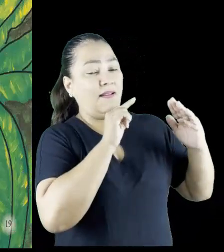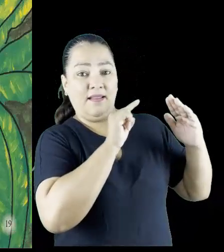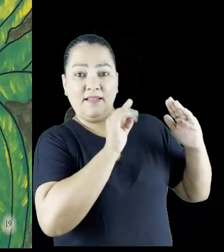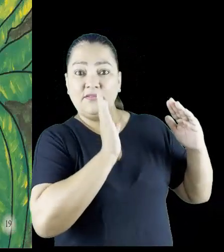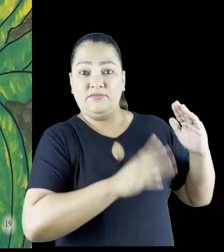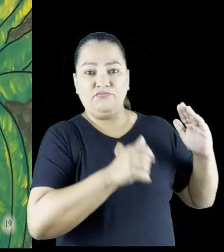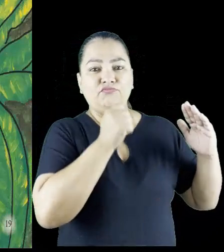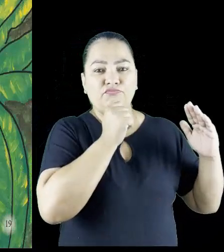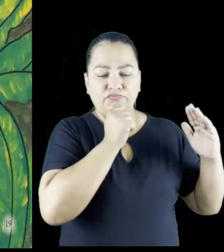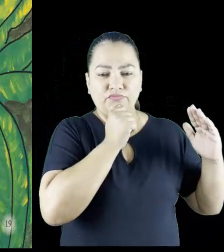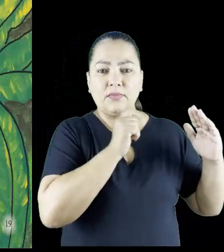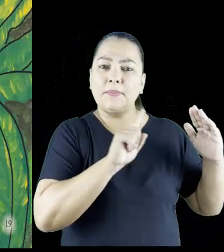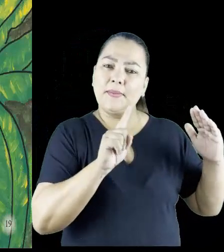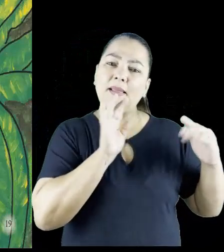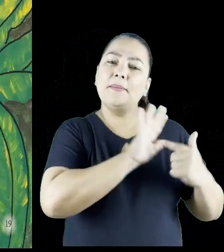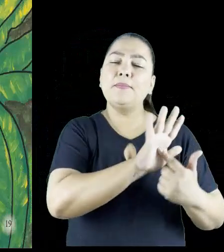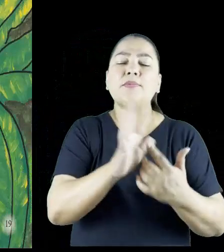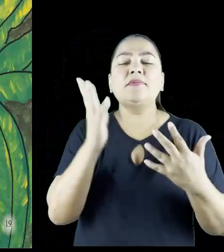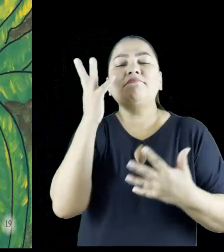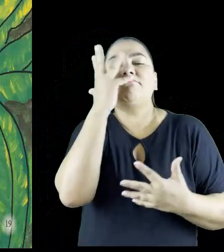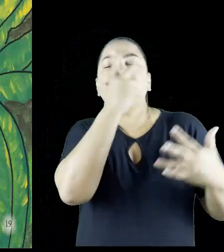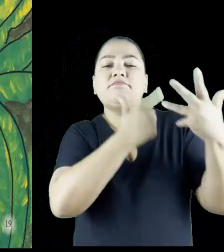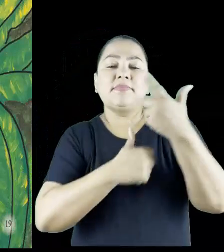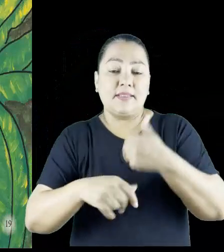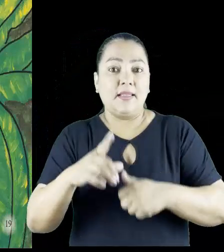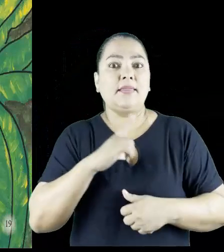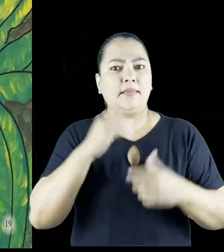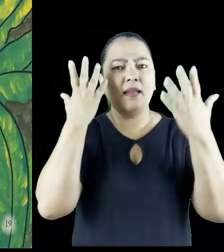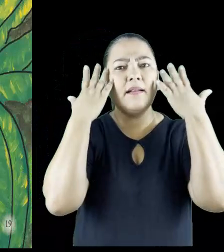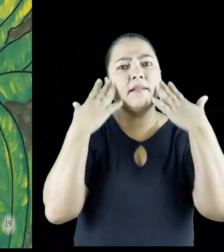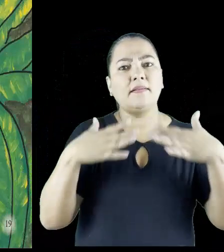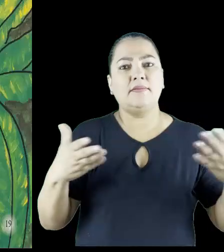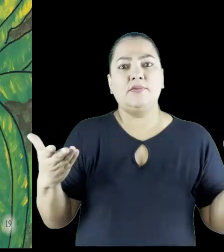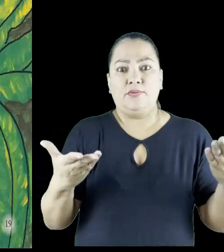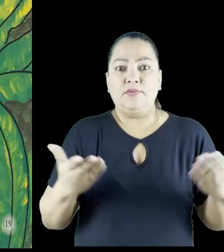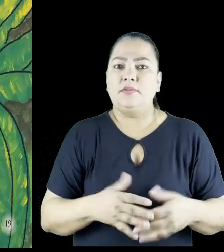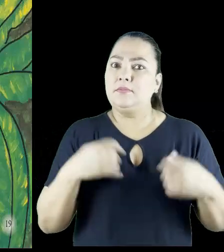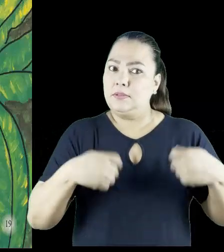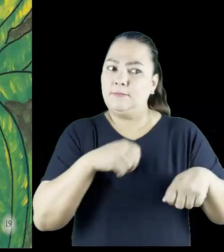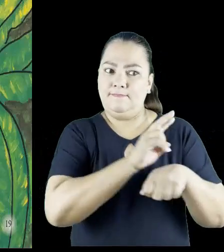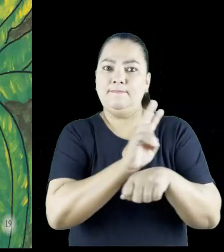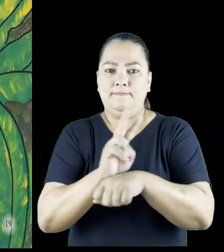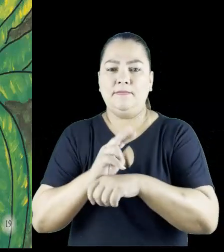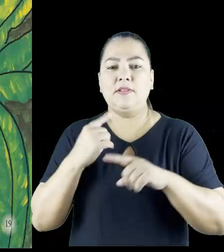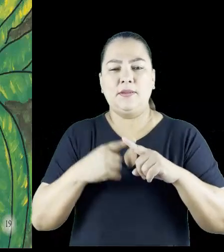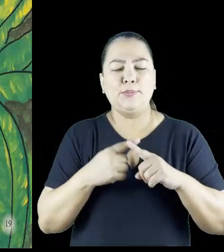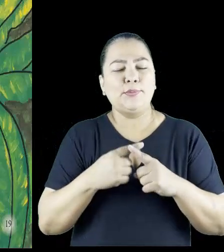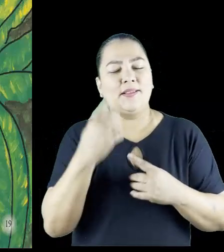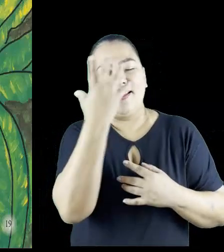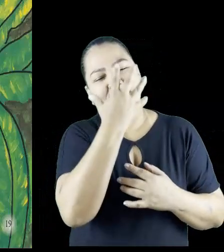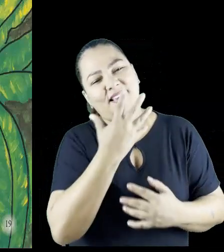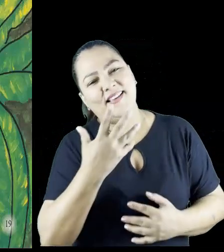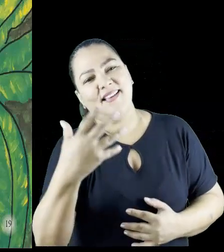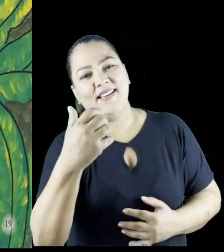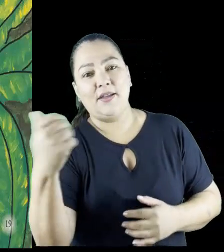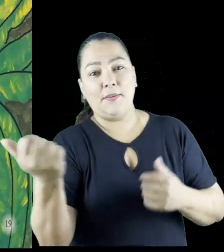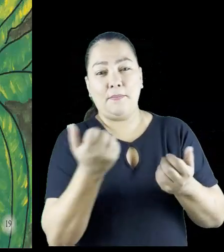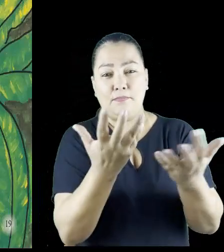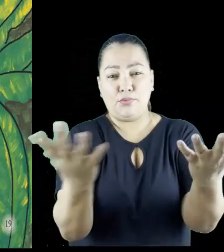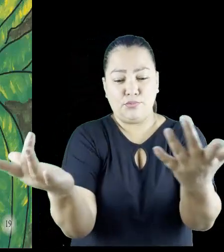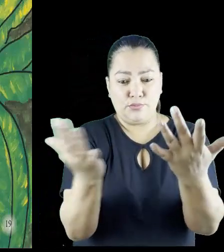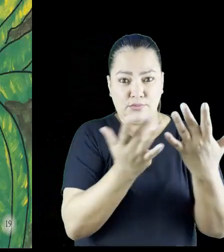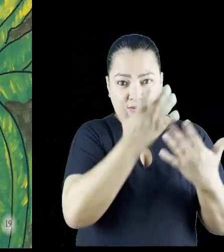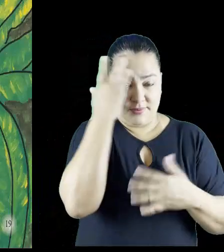ainda tá lá pra contar a história, mas o que eu quero realmente mostrar é a beleza natural que existe até hoje e que precisamos preservar, porque é ela que encanta e